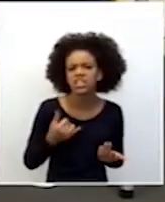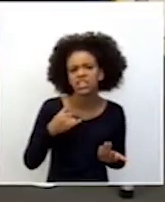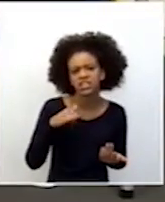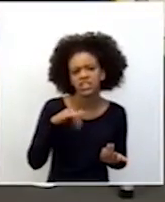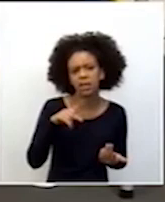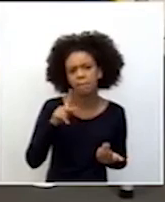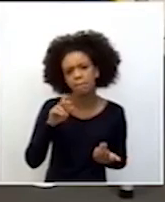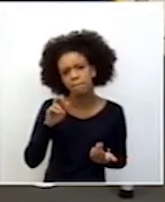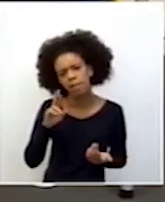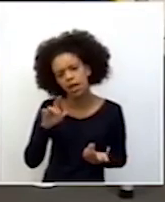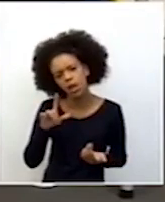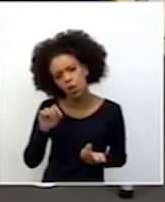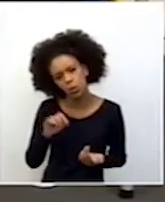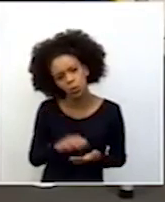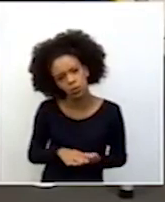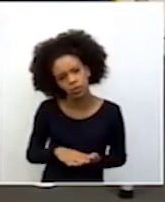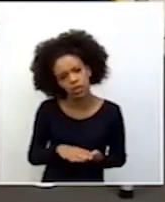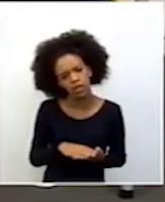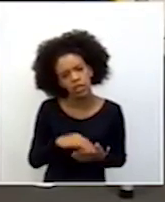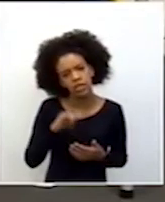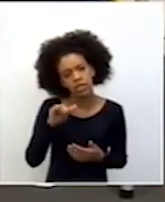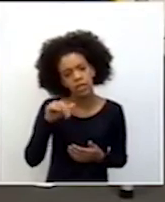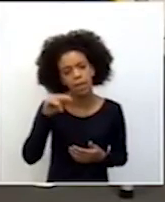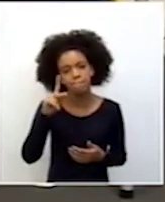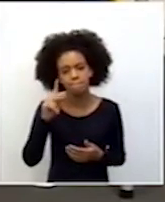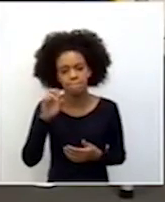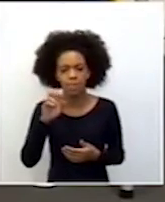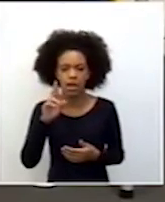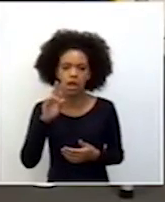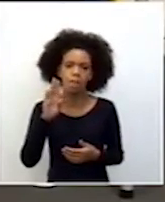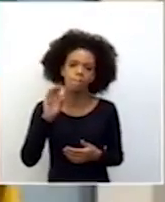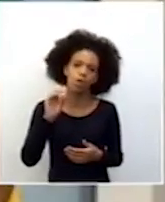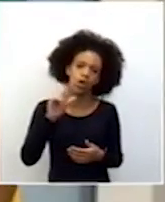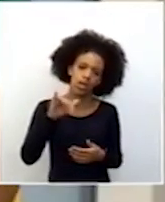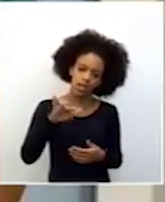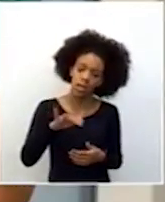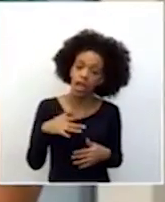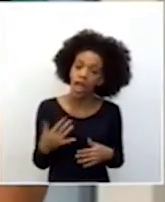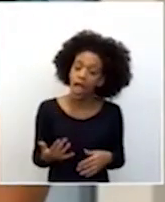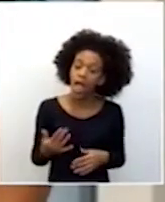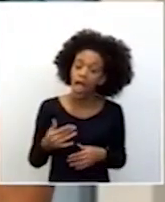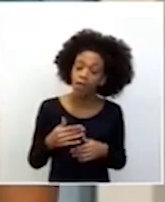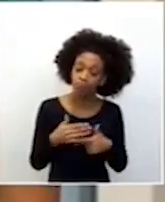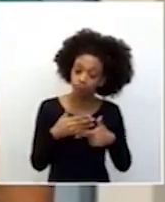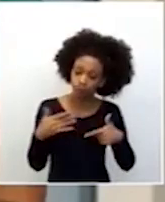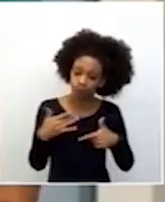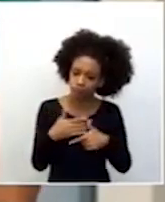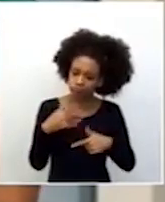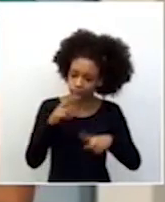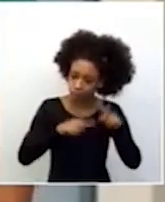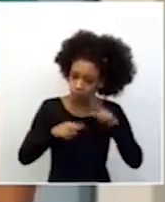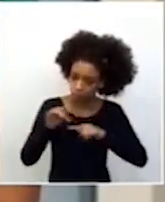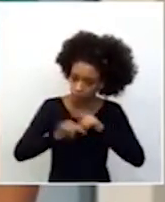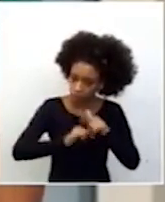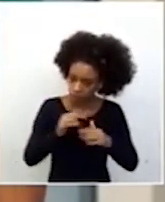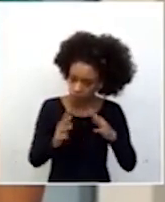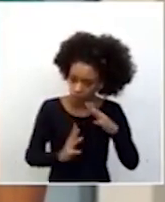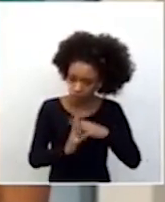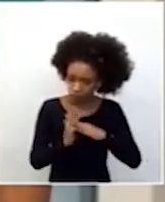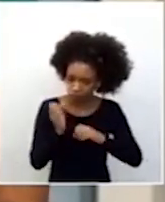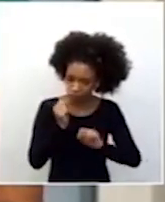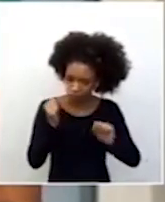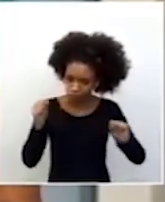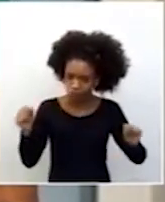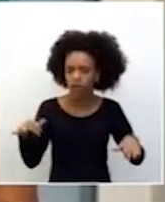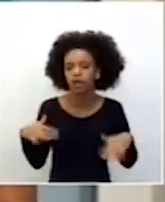Hipérbole, pode haver hipérbole. Hipérbole é a figura de linguagem que trabalha o exagero. Aí a gente diz que muitas vezes